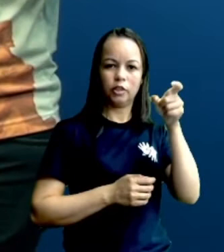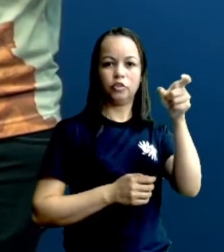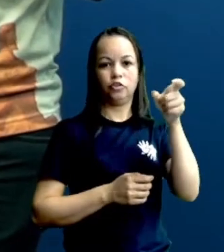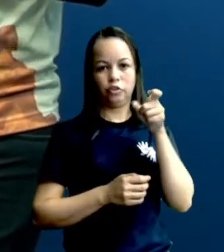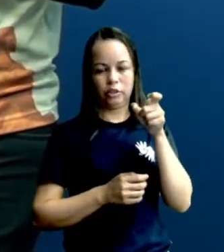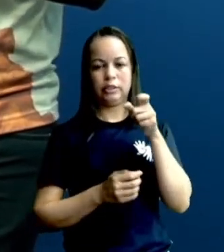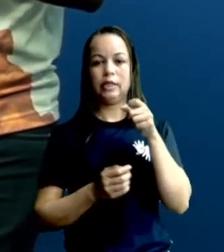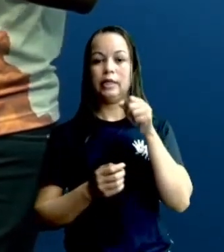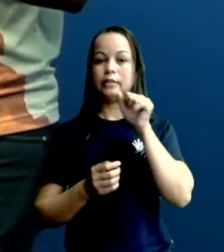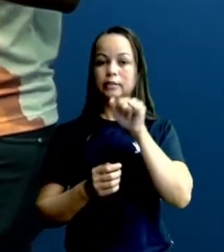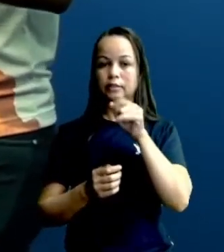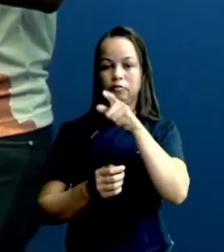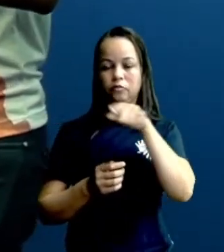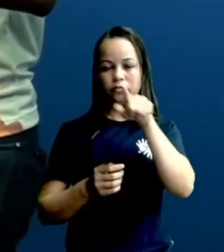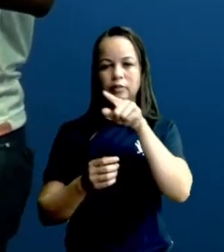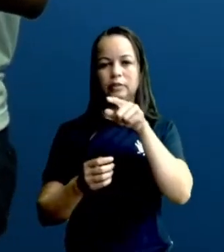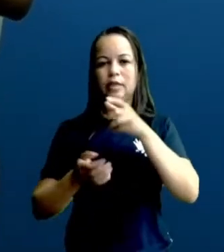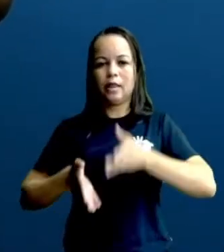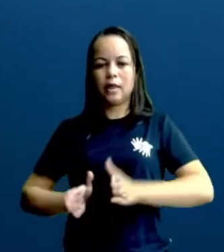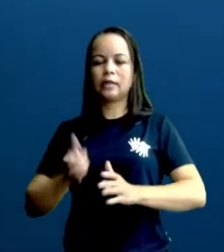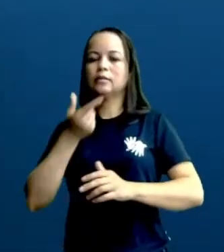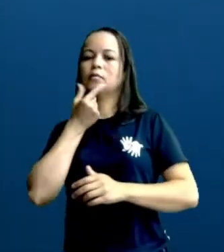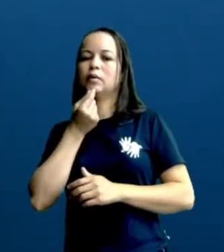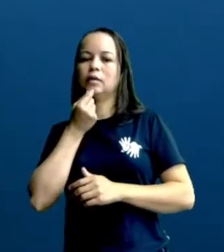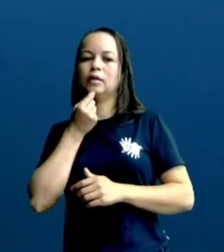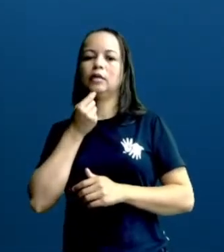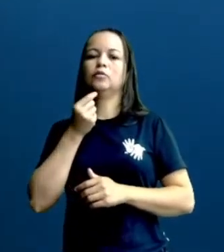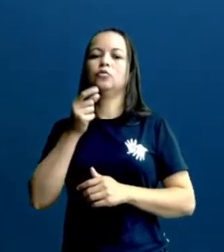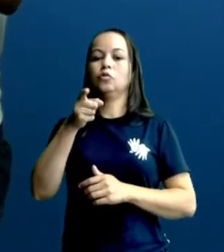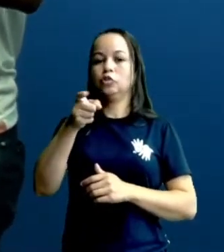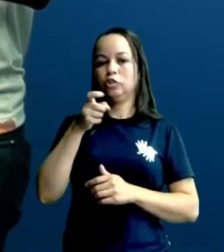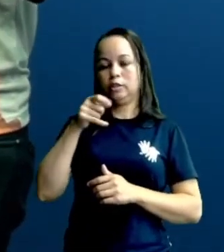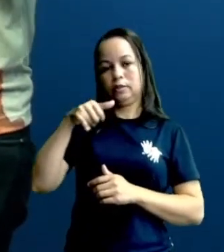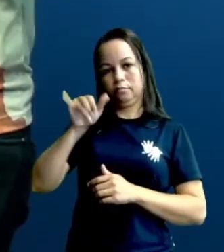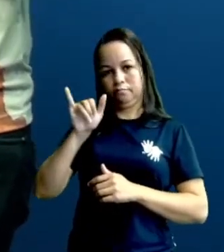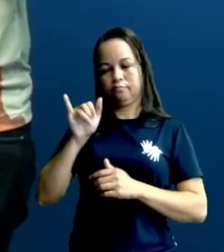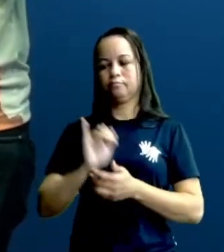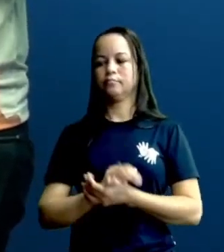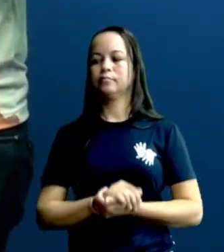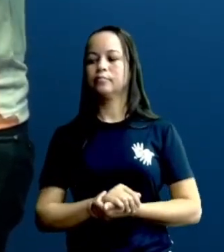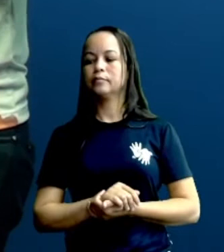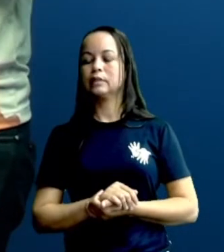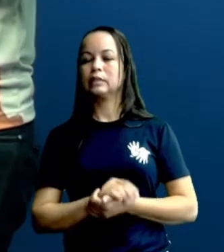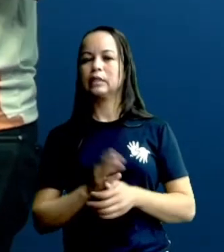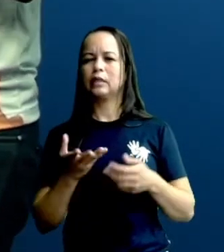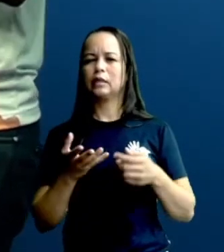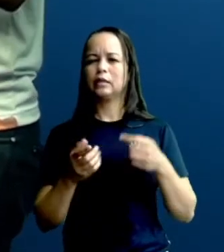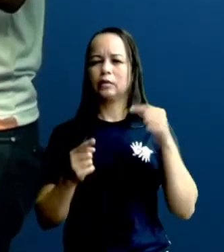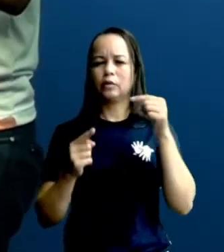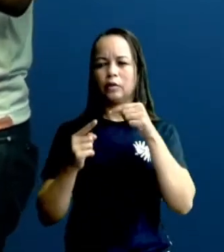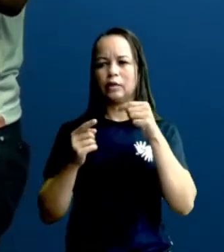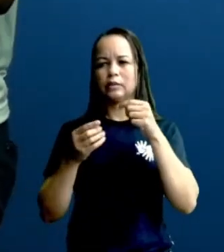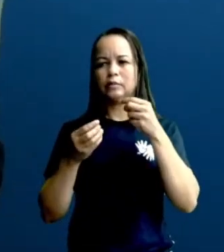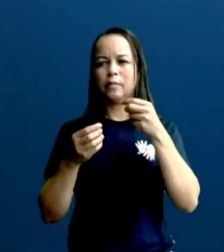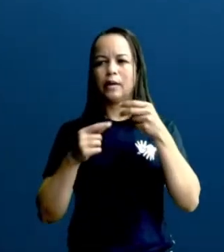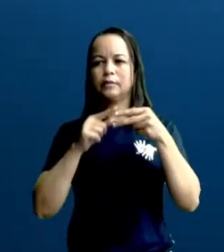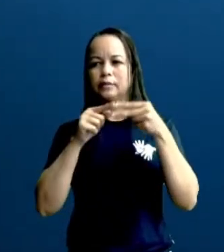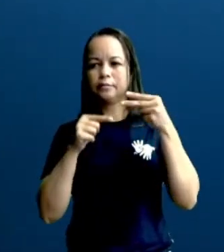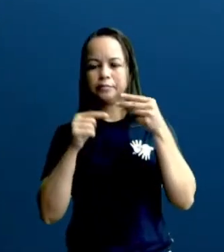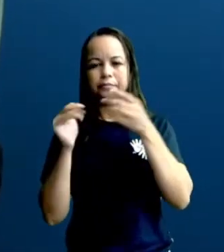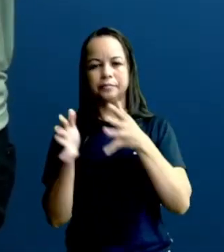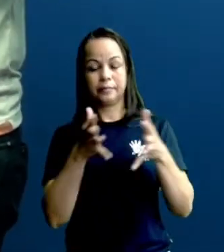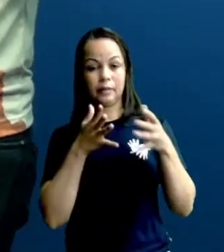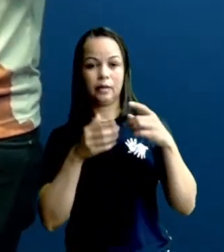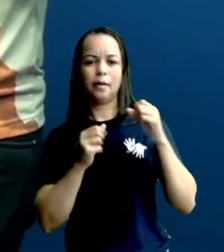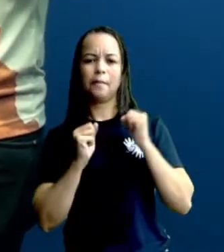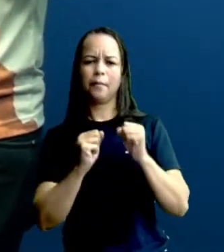Mas seguindo lá para a genética, percebemos o seguinte, que no próprio cromossomo, nesse parzinho de cromossomos, nós